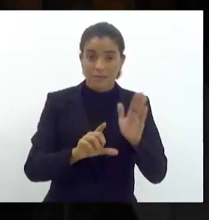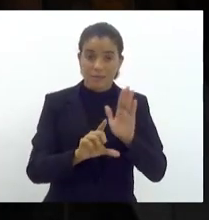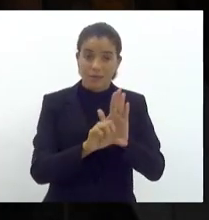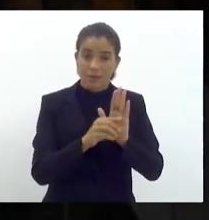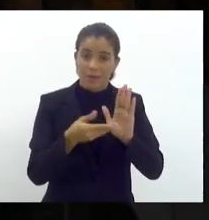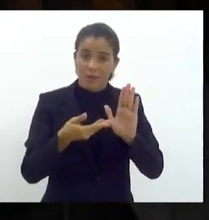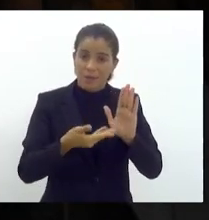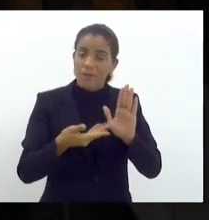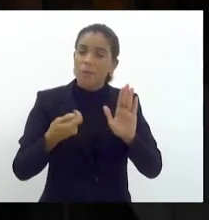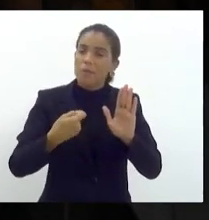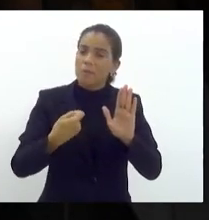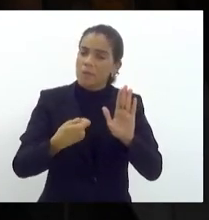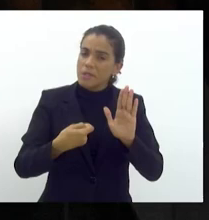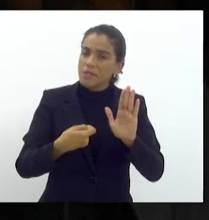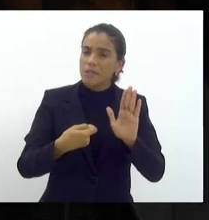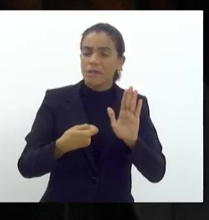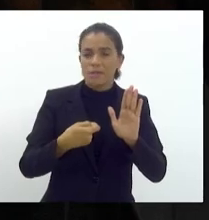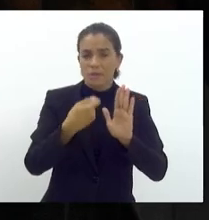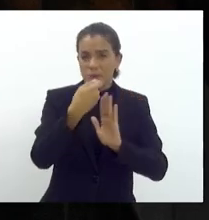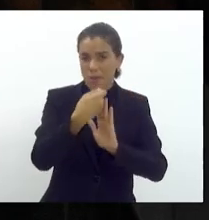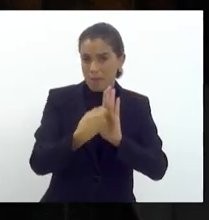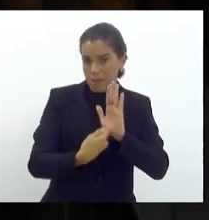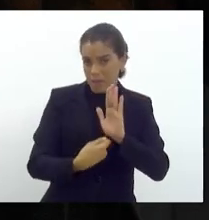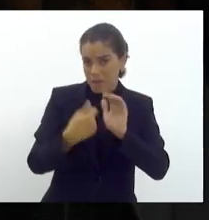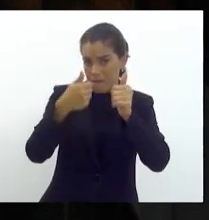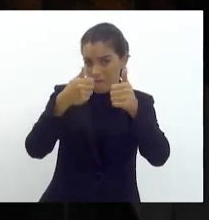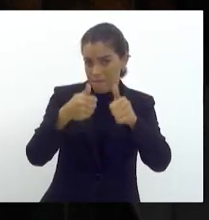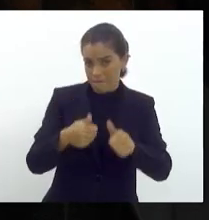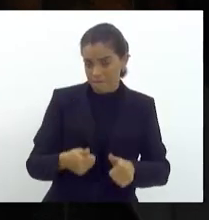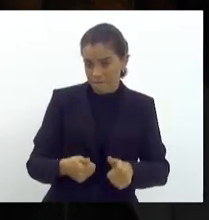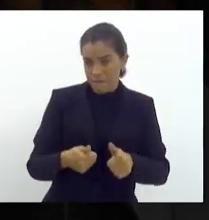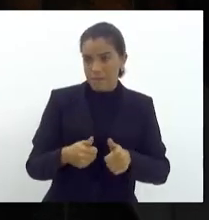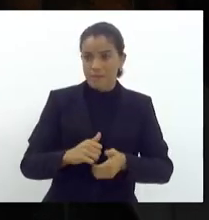lei então ele precisaria ter essa relação revista